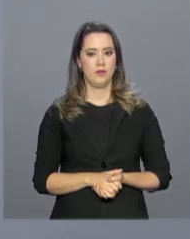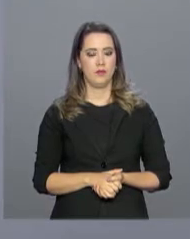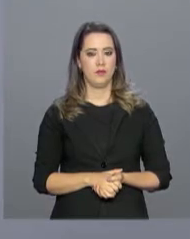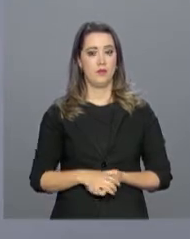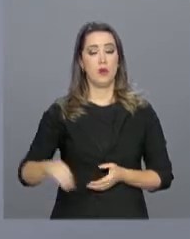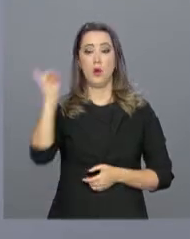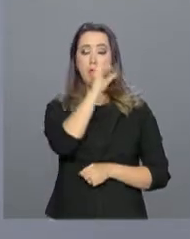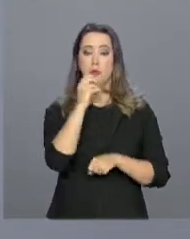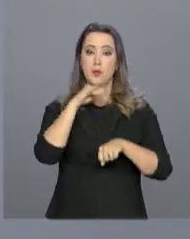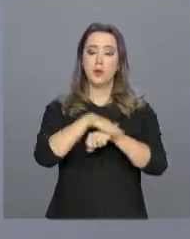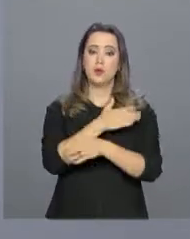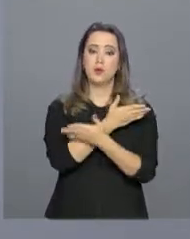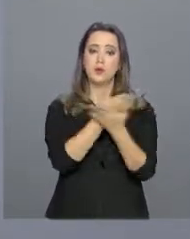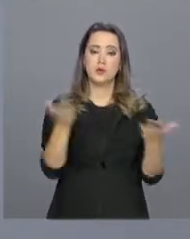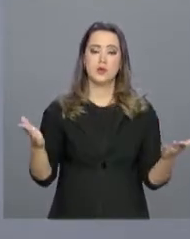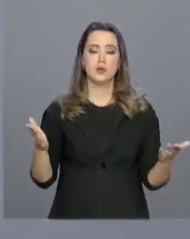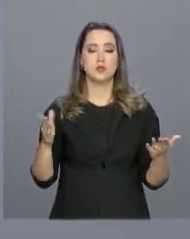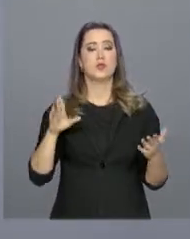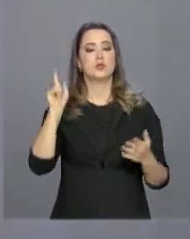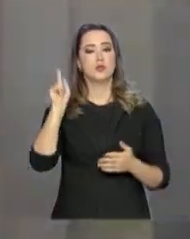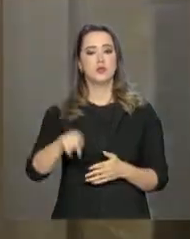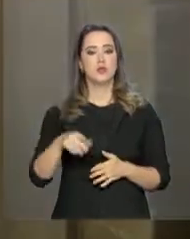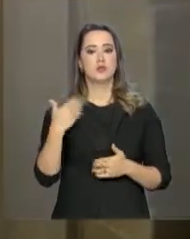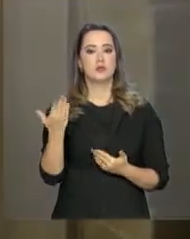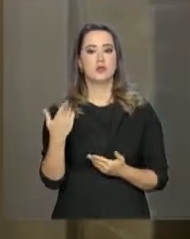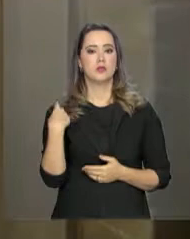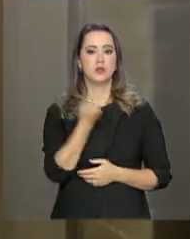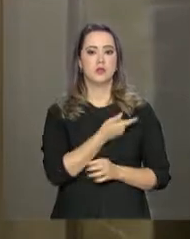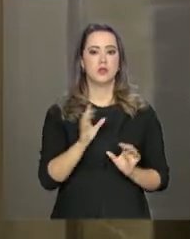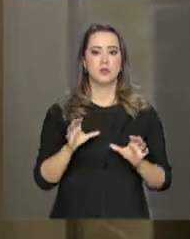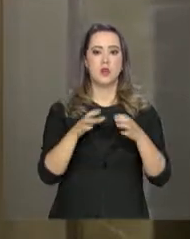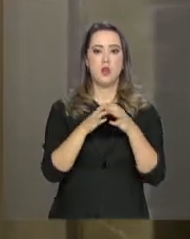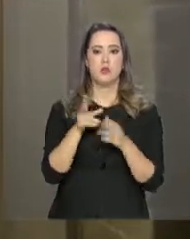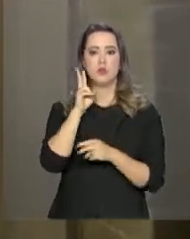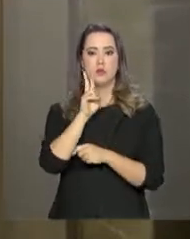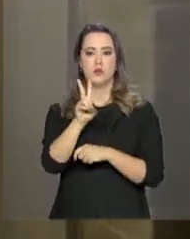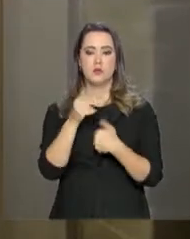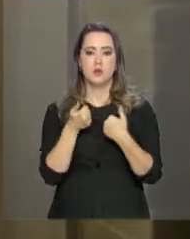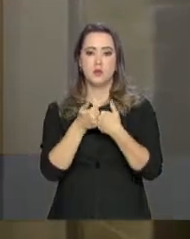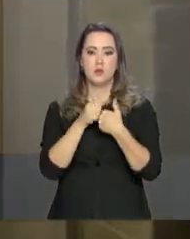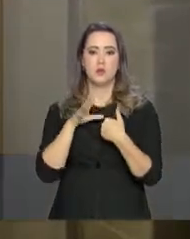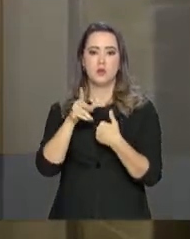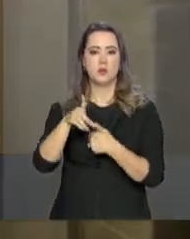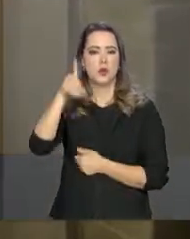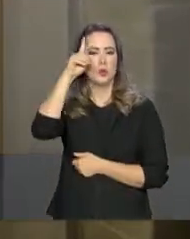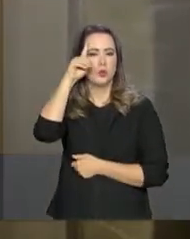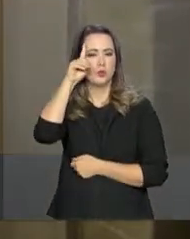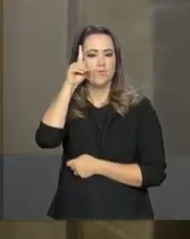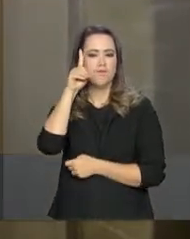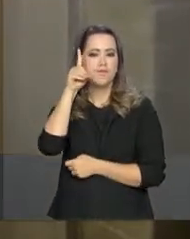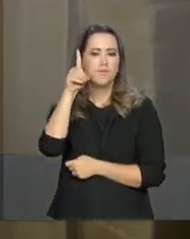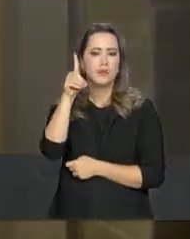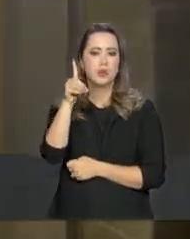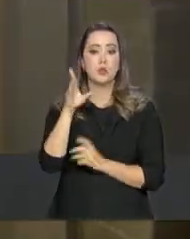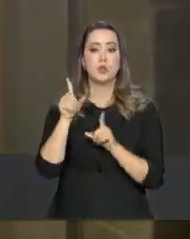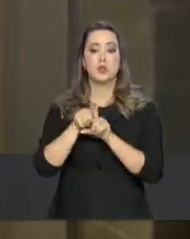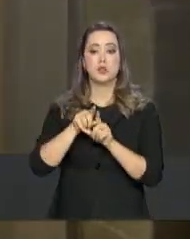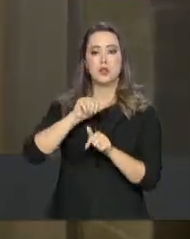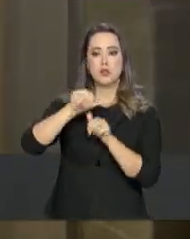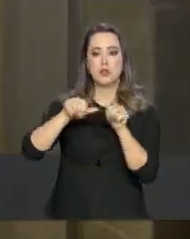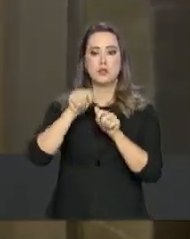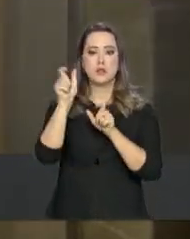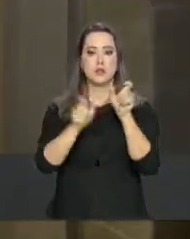Boa noite, Roberto, a você e a todos. Pois é, Roberto, a nossa equipe acompanhou aí durante todo o dia esse processo de transferência